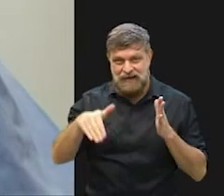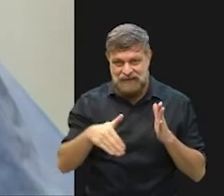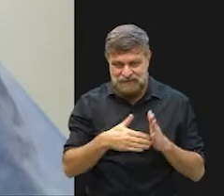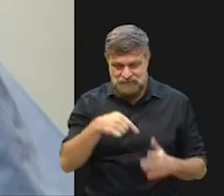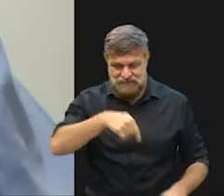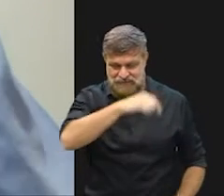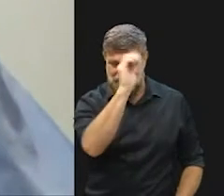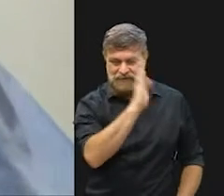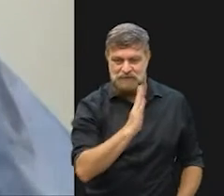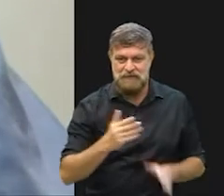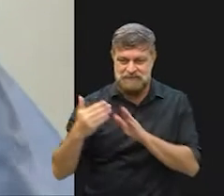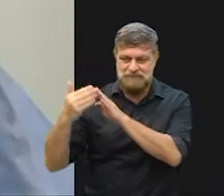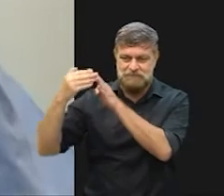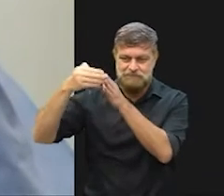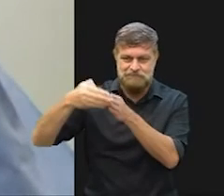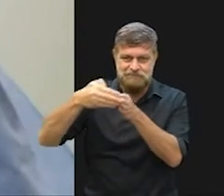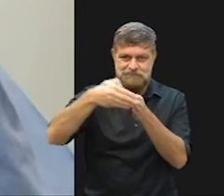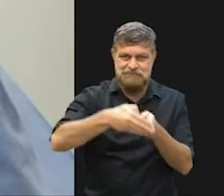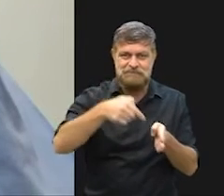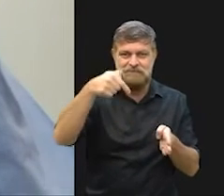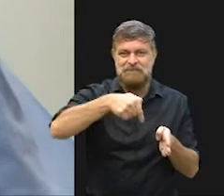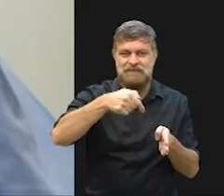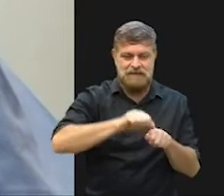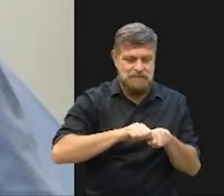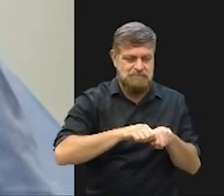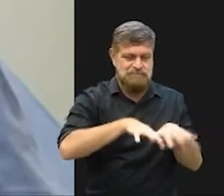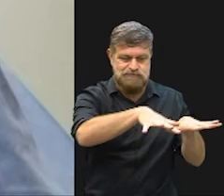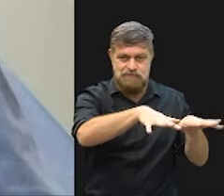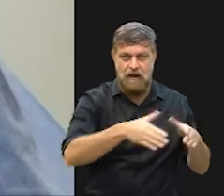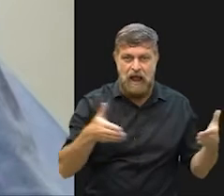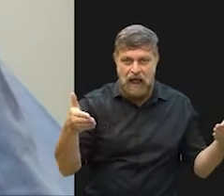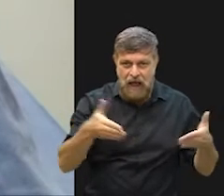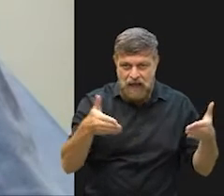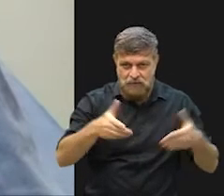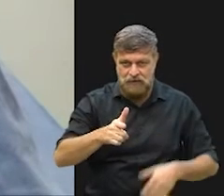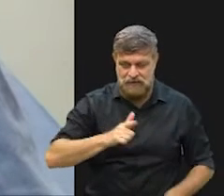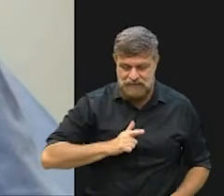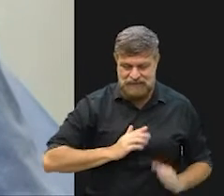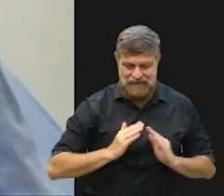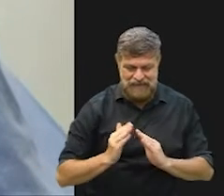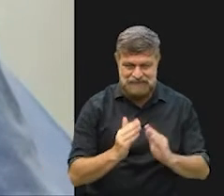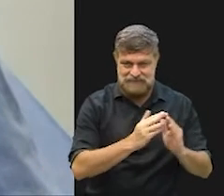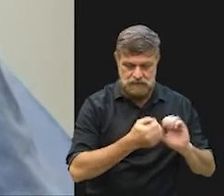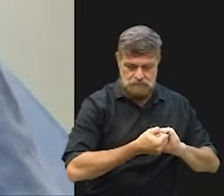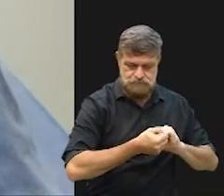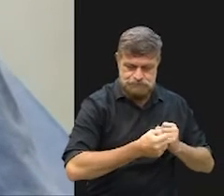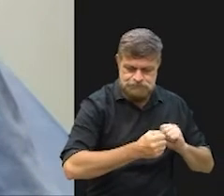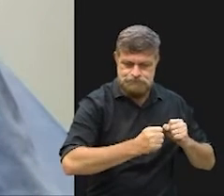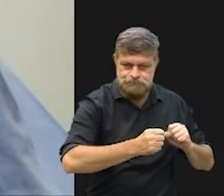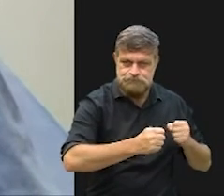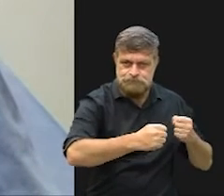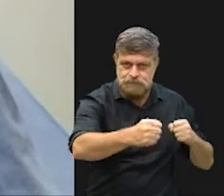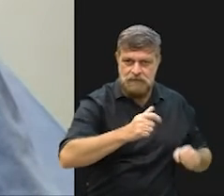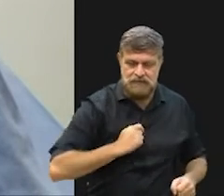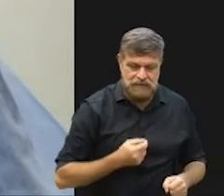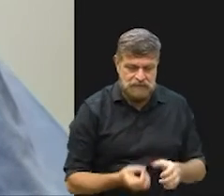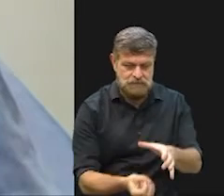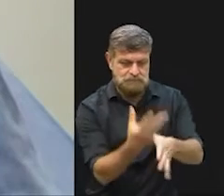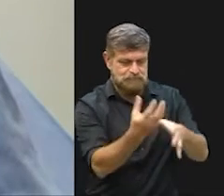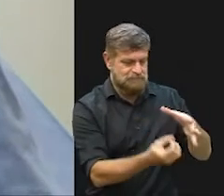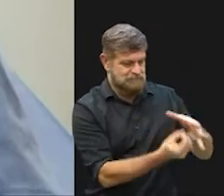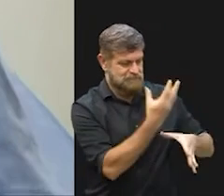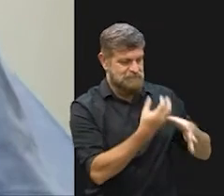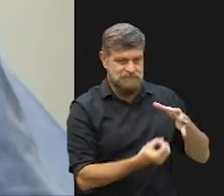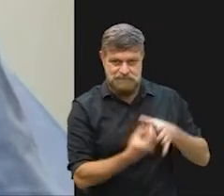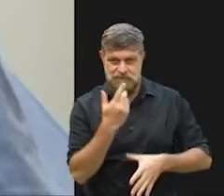vieram na colonização do país. E agora, no crescimento da cidade, a gente tem desenvolvido sinantrópicos